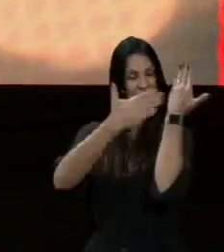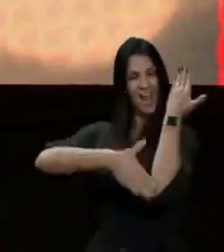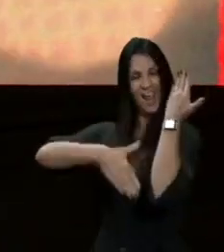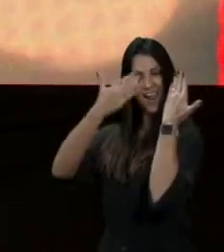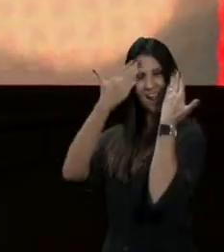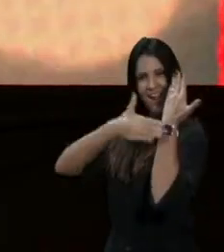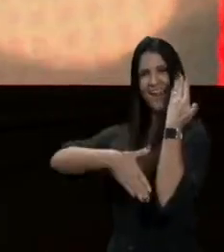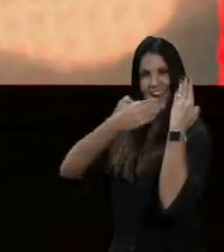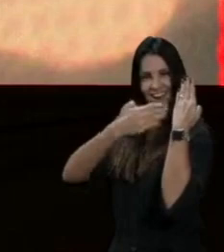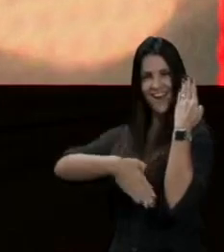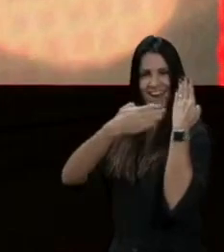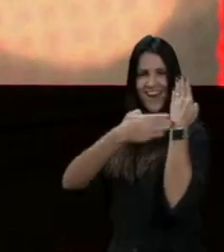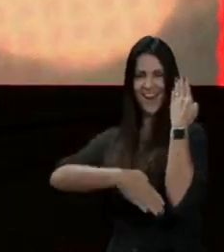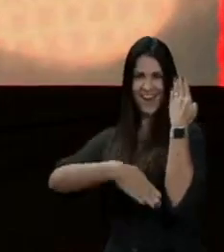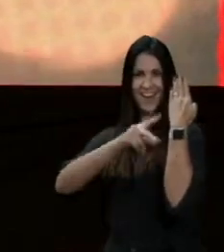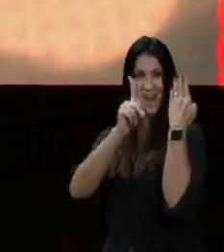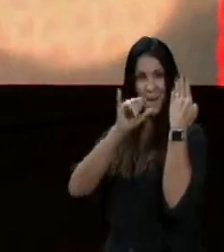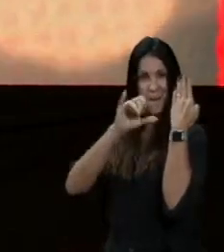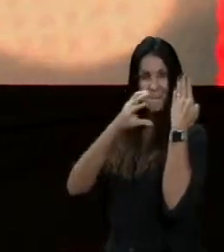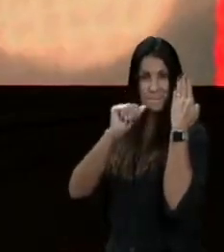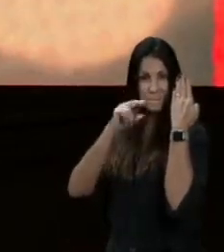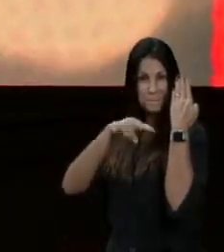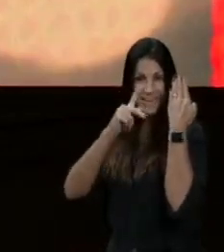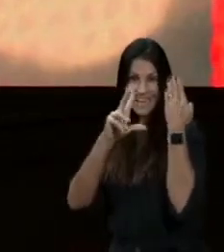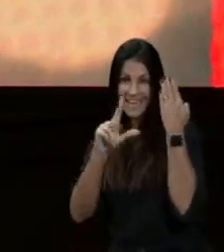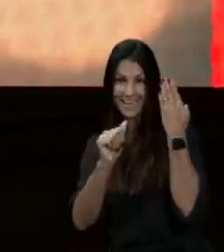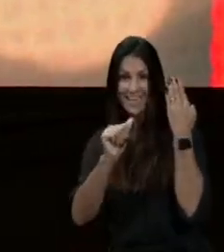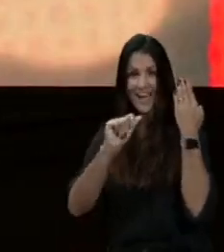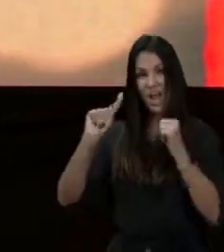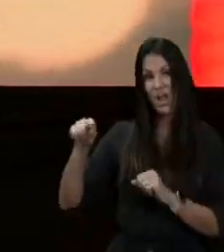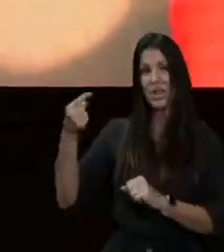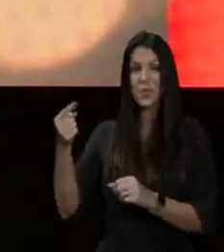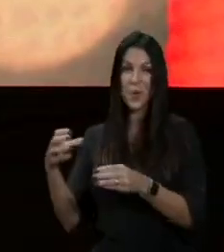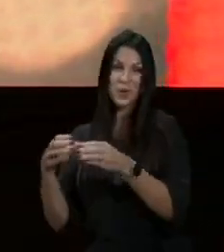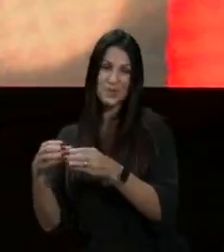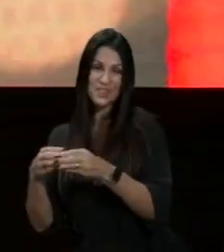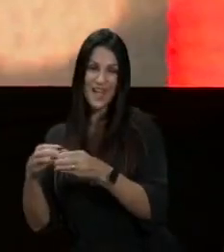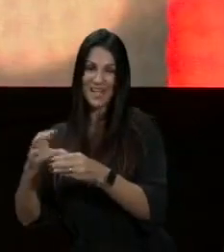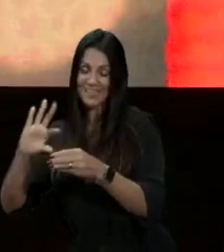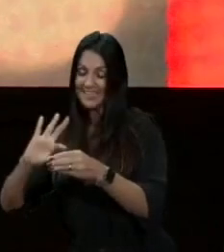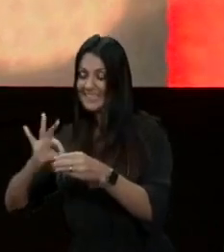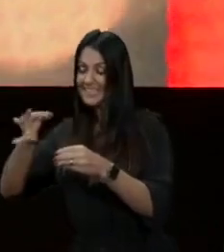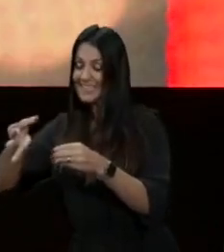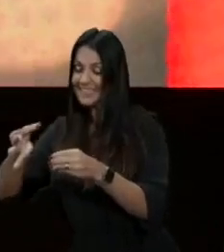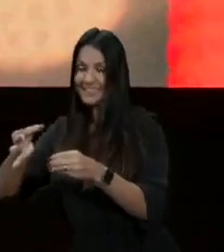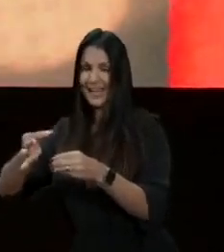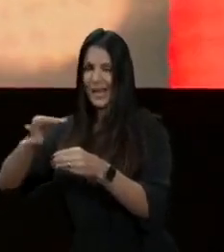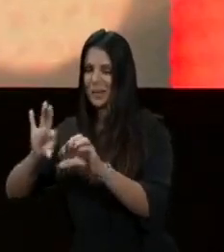vamos combinar aquelas assistir aquela pequenininha misericórdia é aquilo mandando para o inferno já falou aqui não